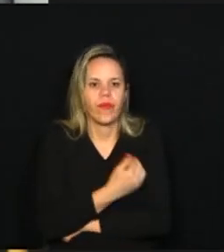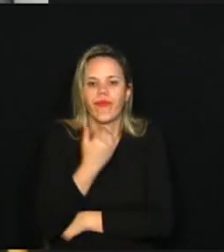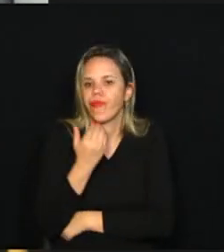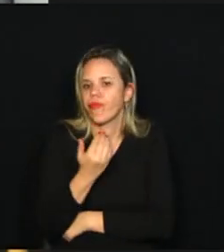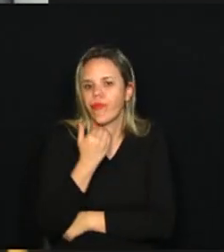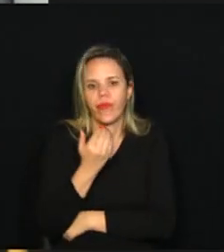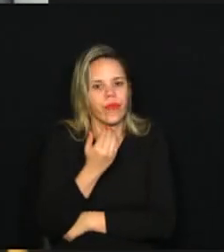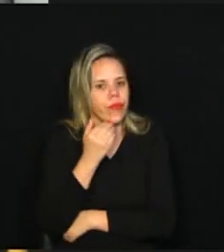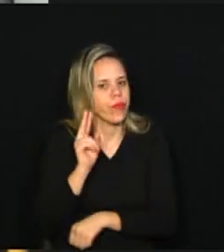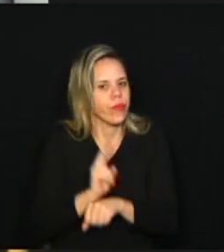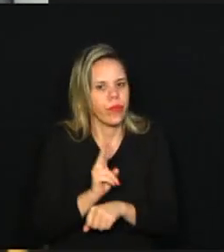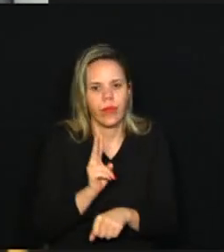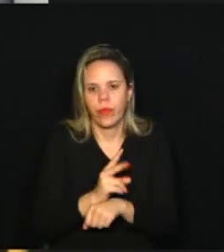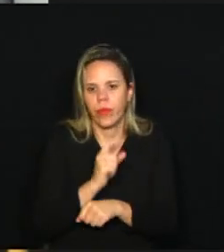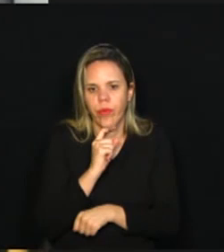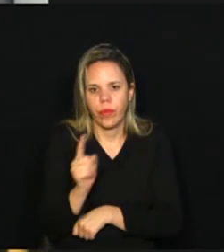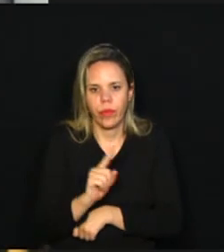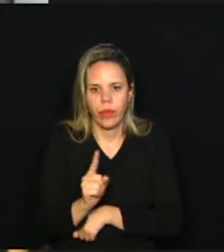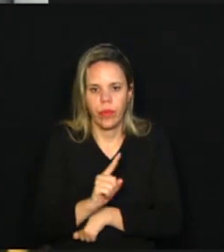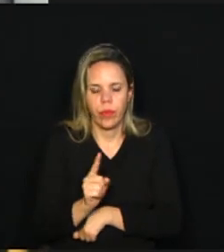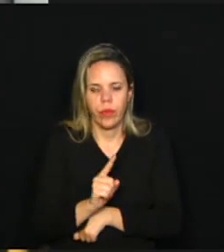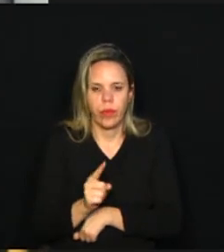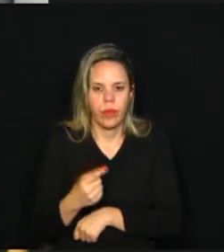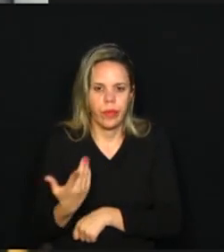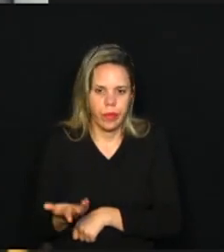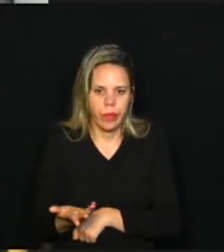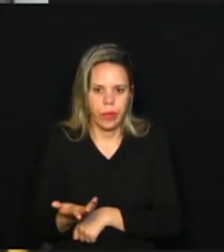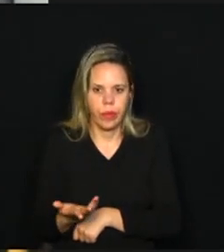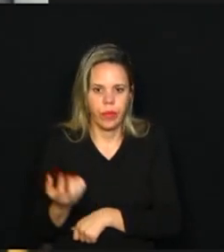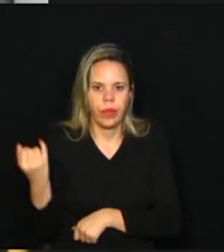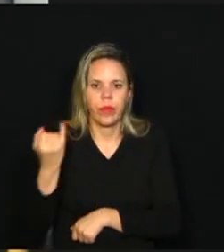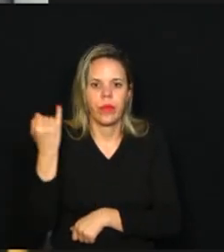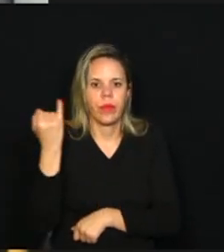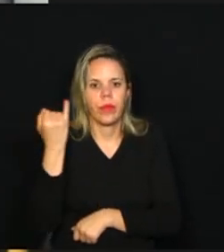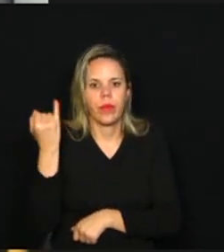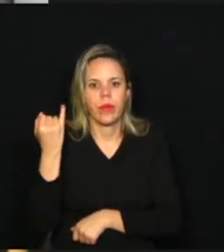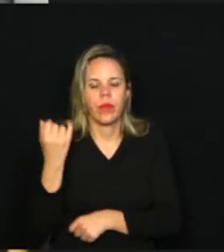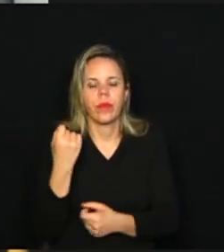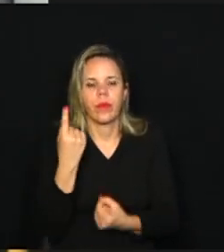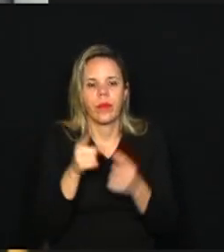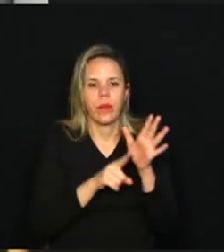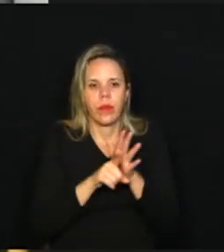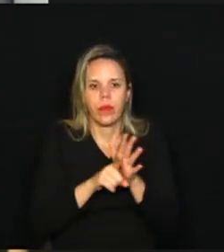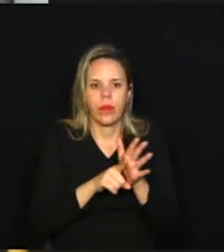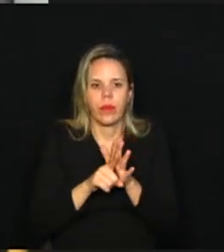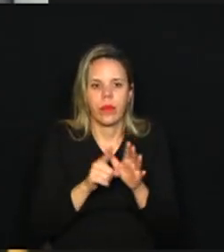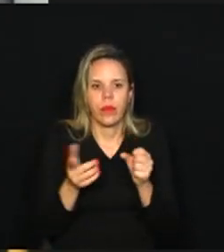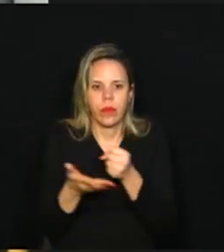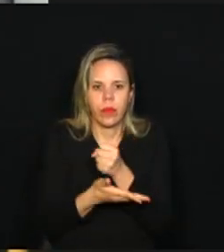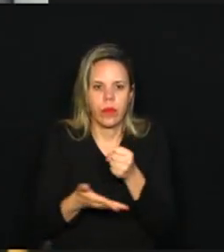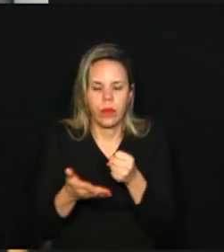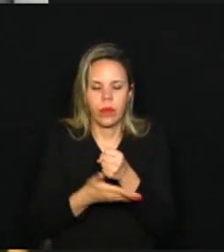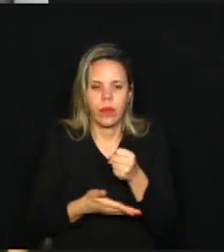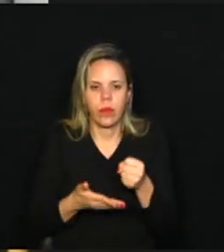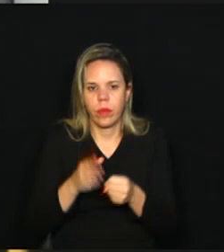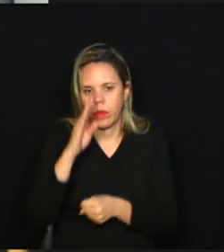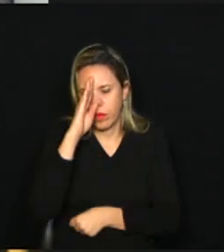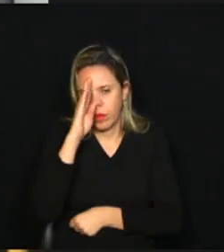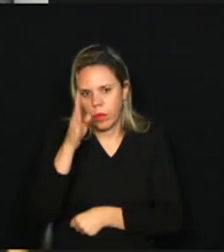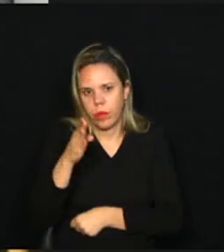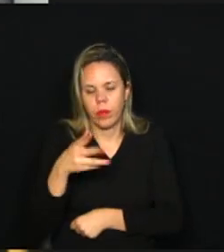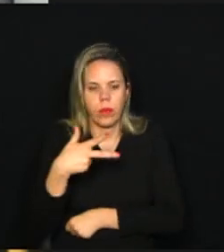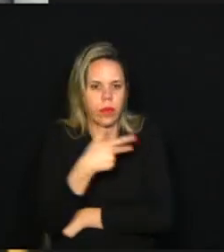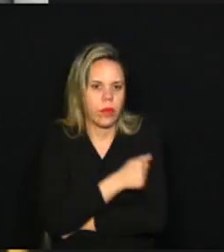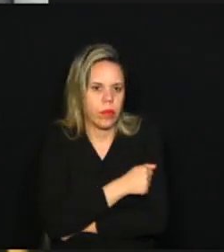garante proteção para ninguém, né? Então, isso é bastante importante isso. Tem alguns estudos muito pequenos, né? Principalmente com a vacina